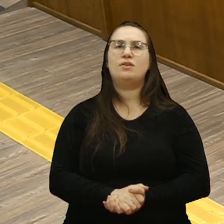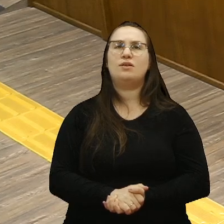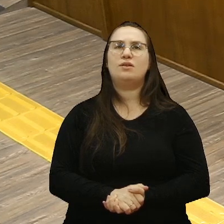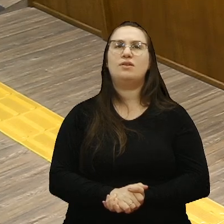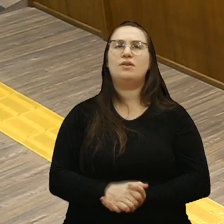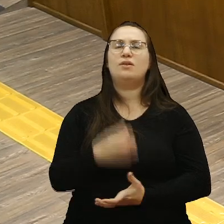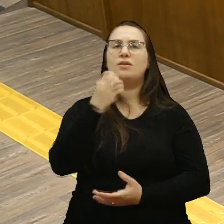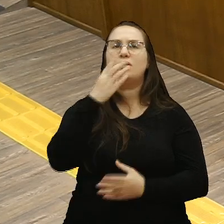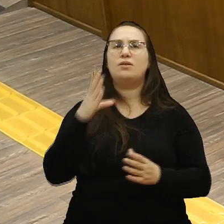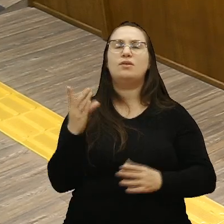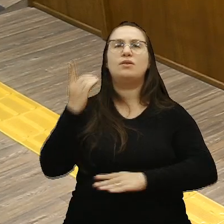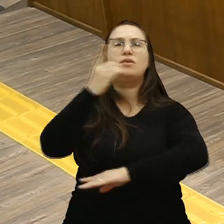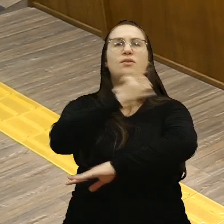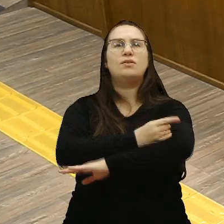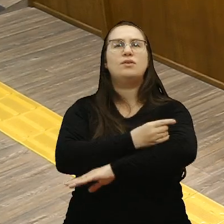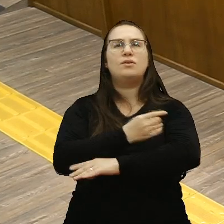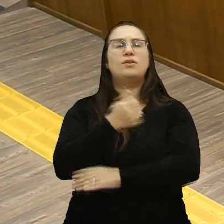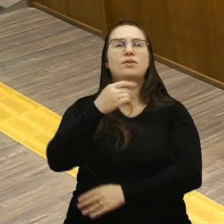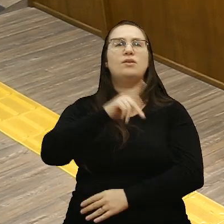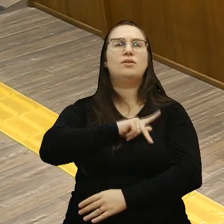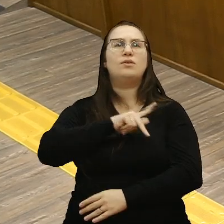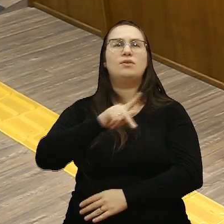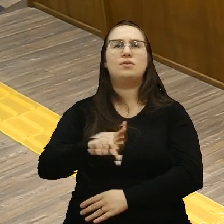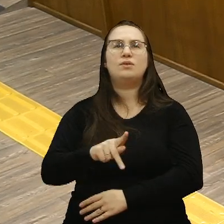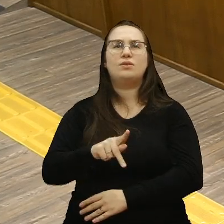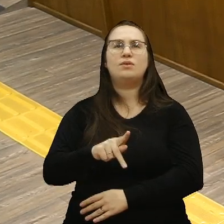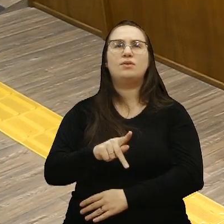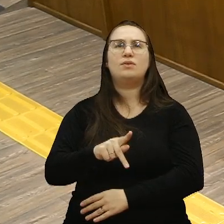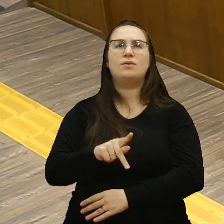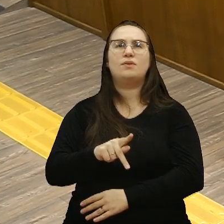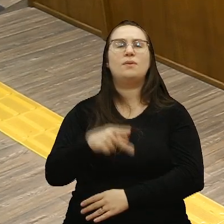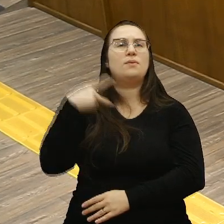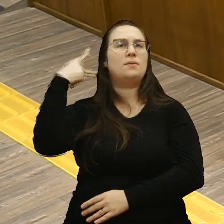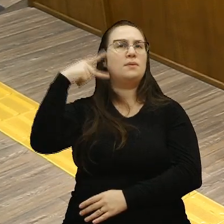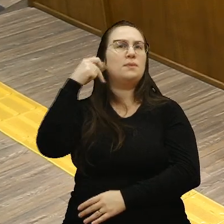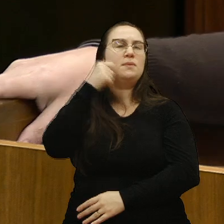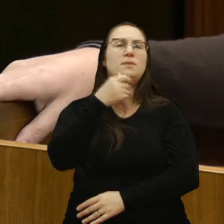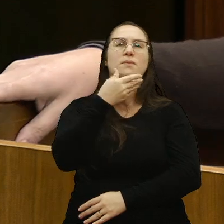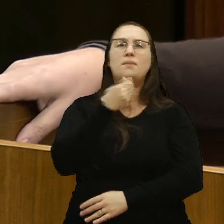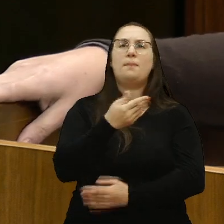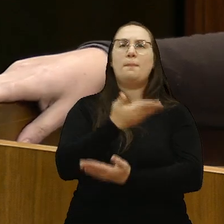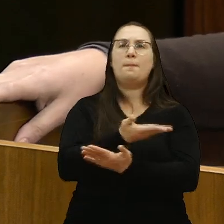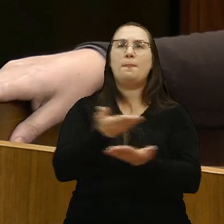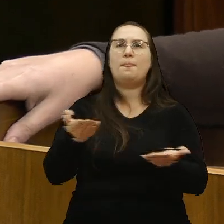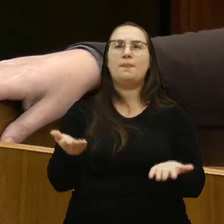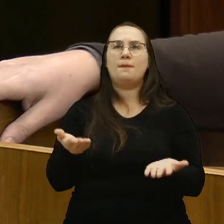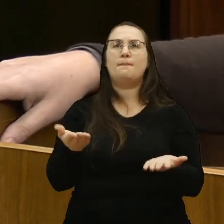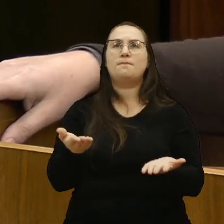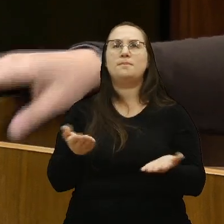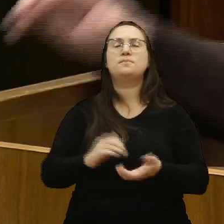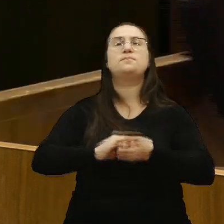Bom dia, senhor presidente, senhoras e senhores vereadores, a todos os nobres pares, meus